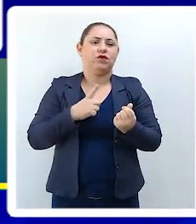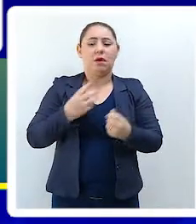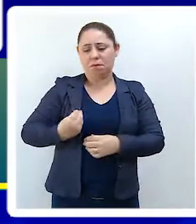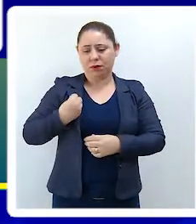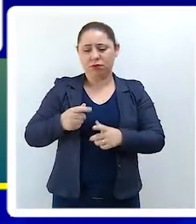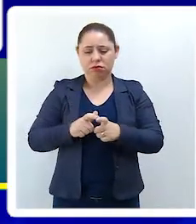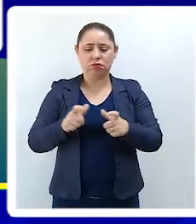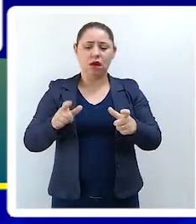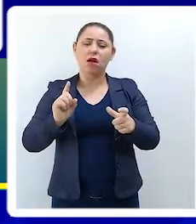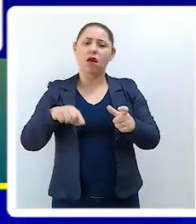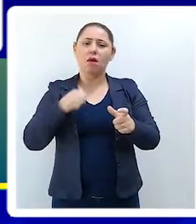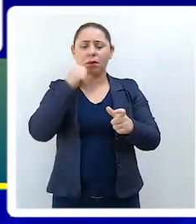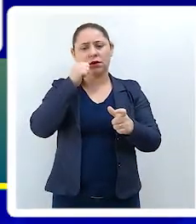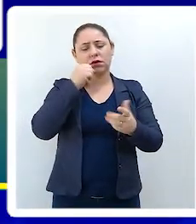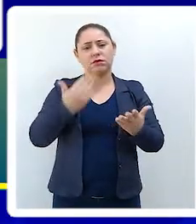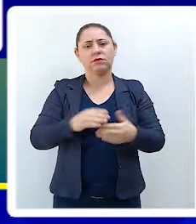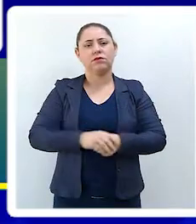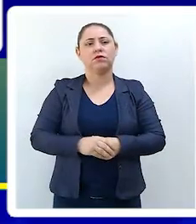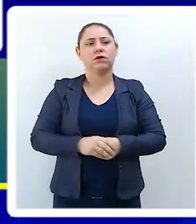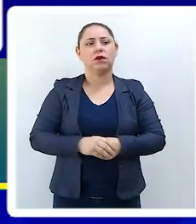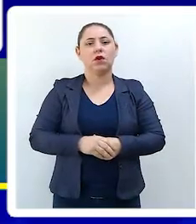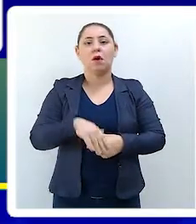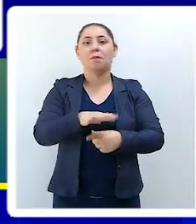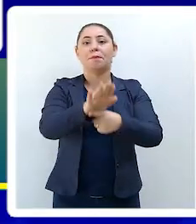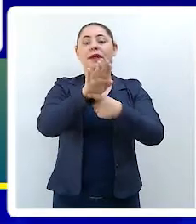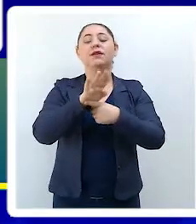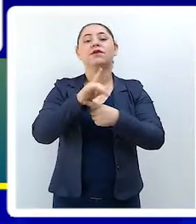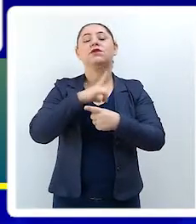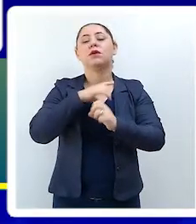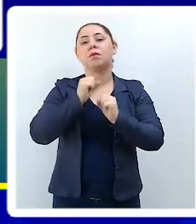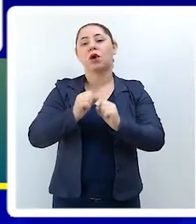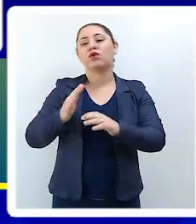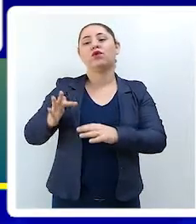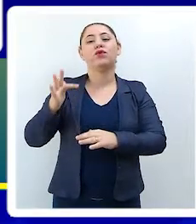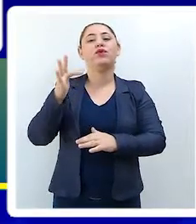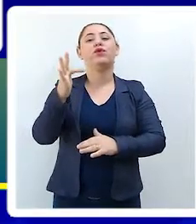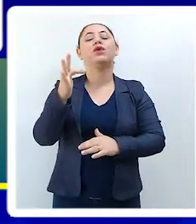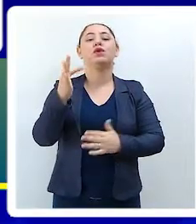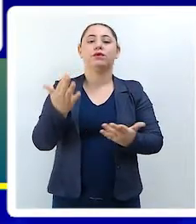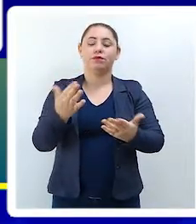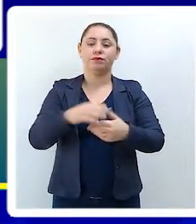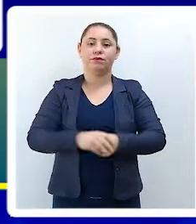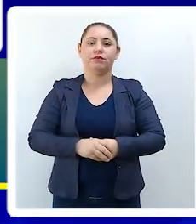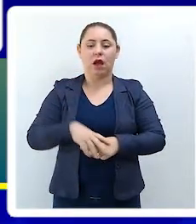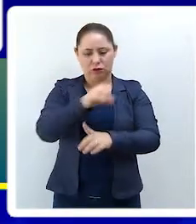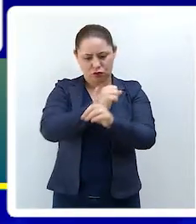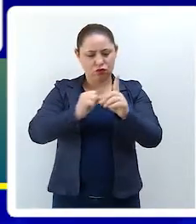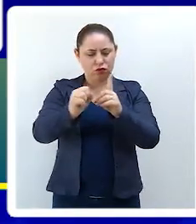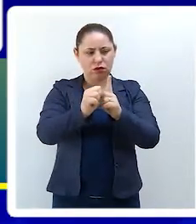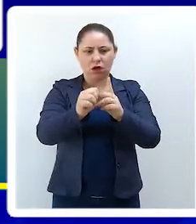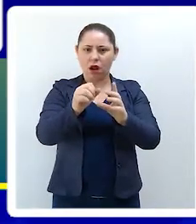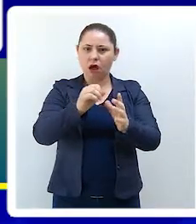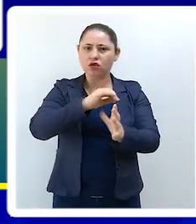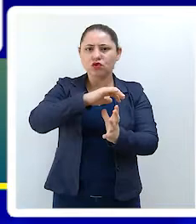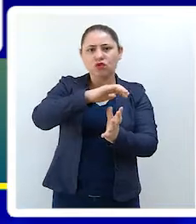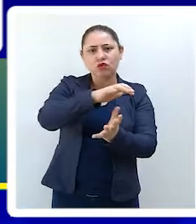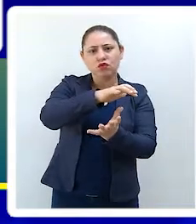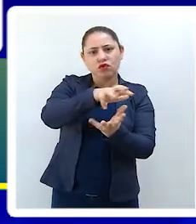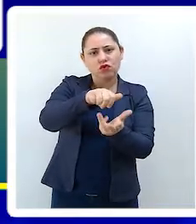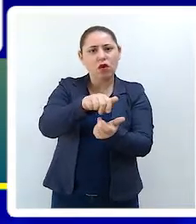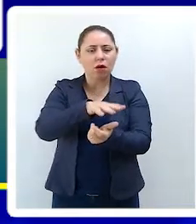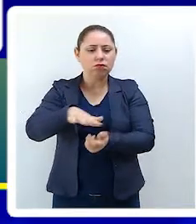uma participação maior mesmo, o quanto de benefício a gente não pode obter, a sociedade como um